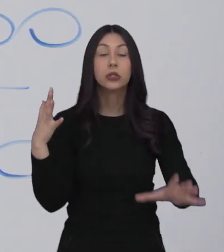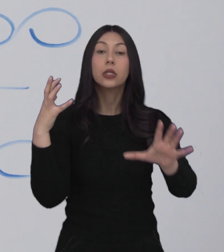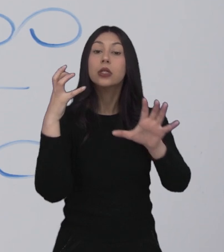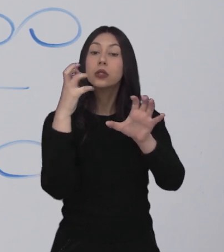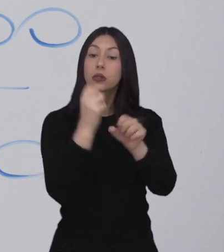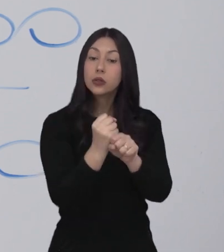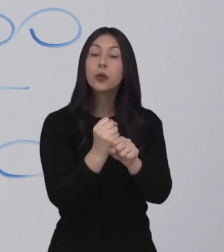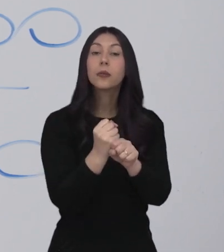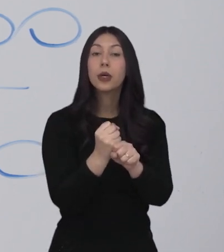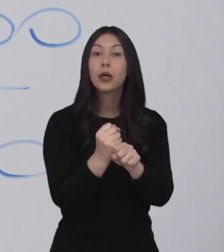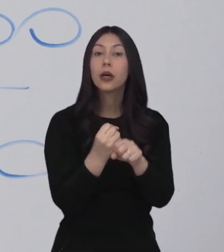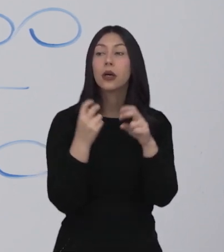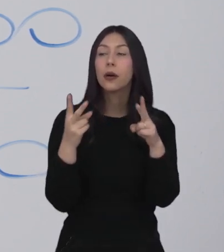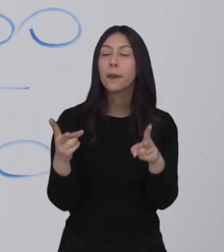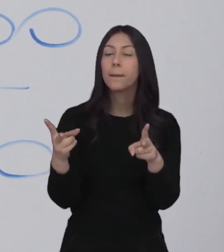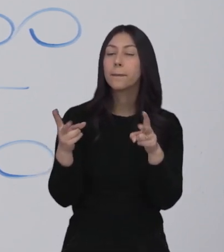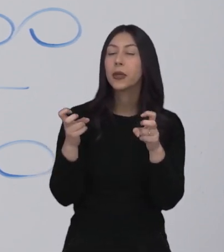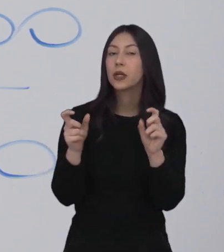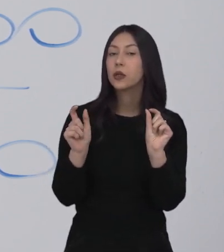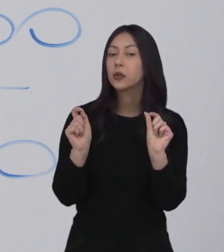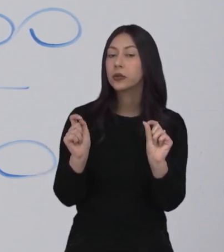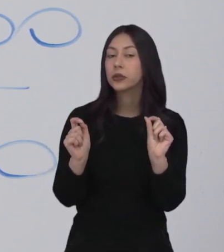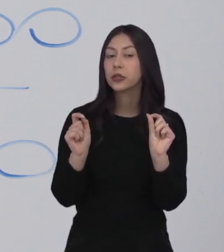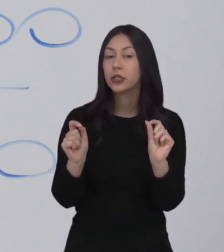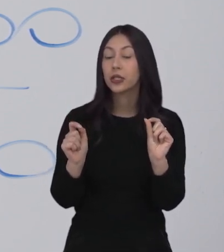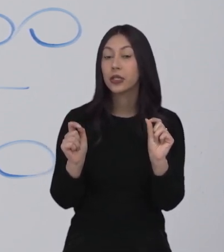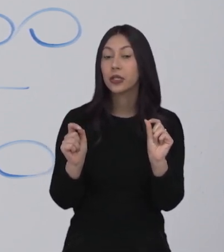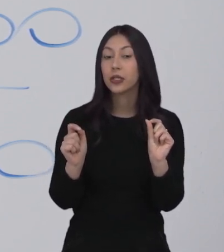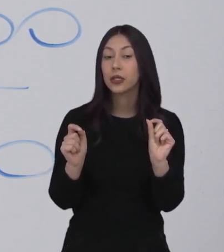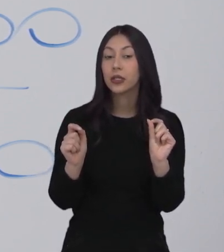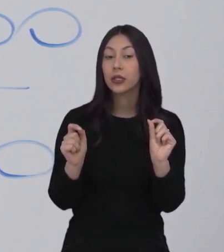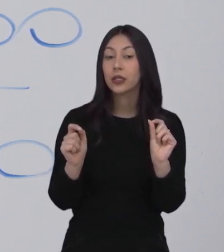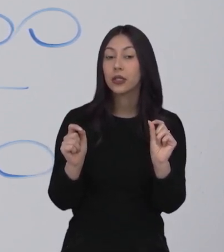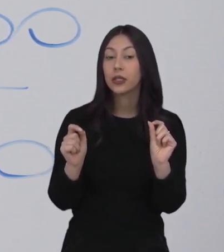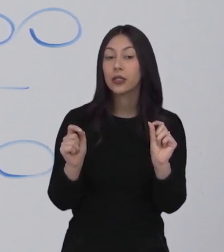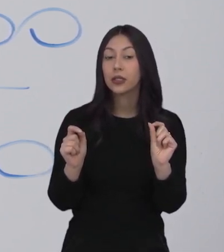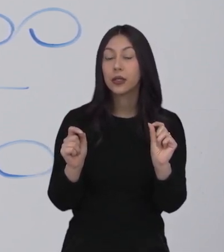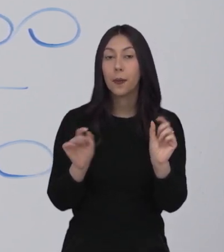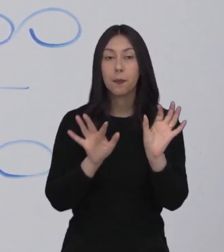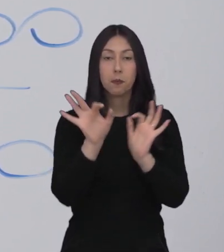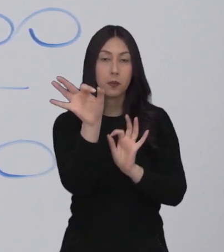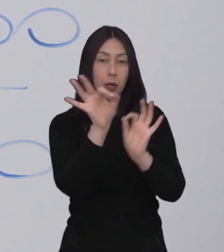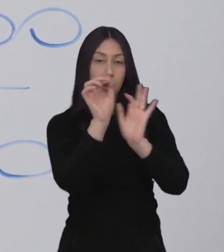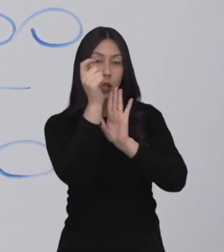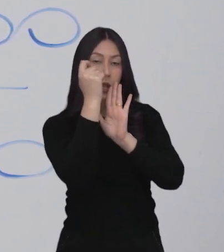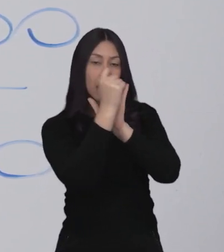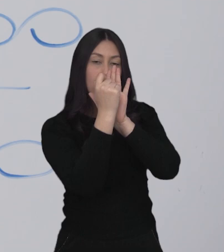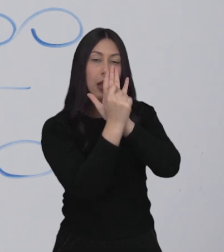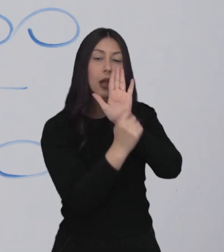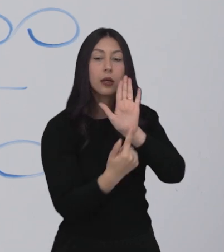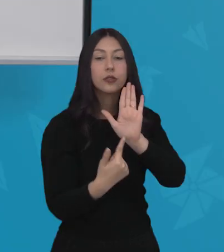maneira aqui, eu jogar aqui 15.000 mais 3.000. Esse valor aqui, ó, até armando a continha aqui,